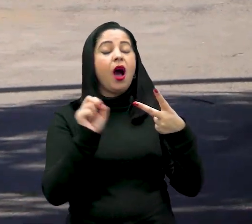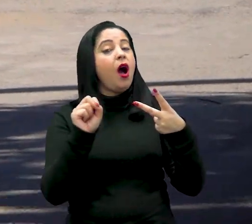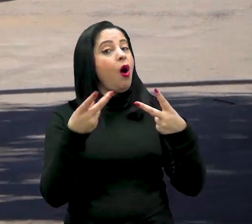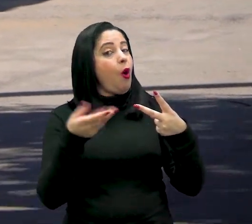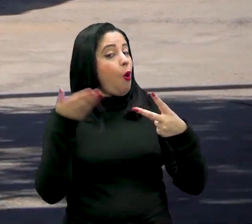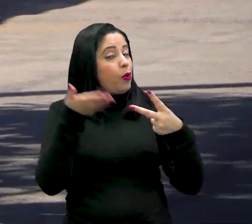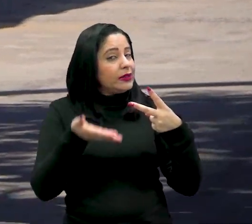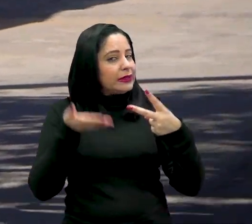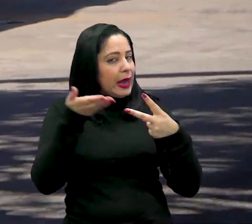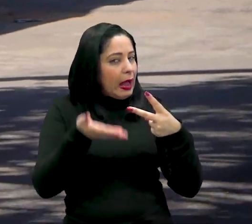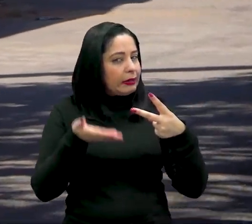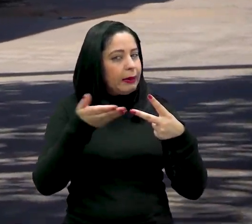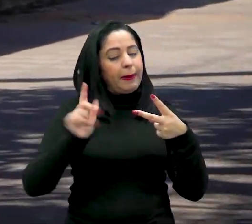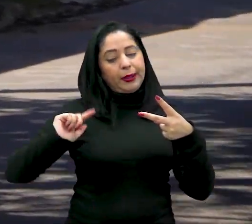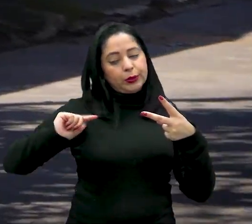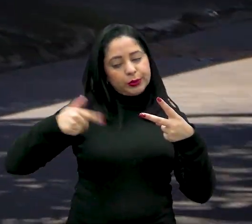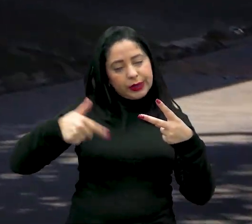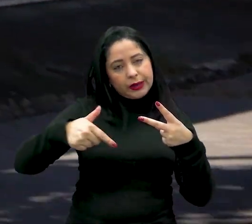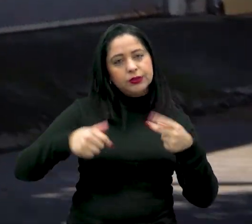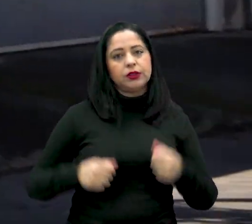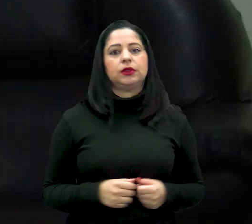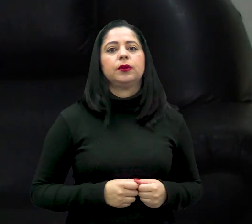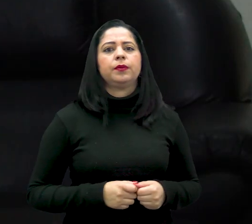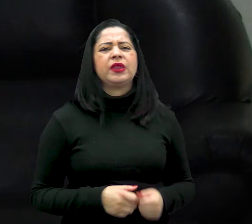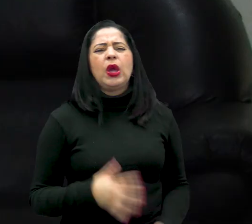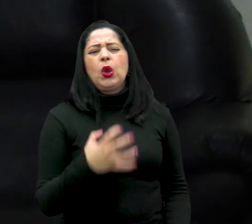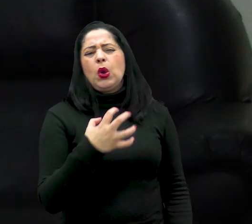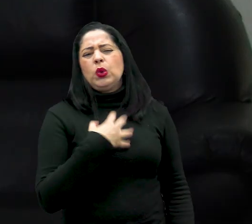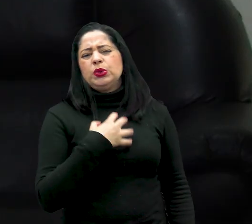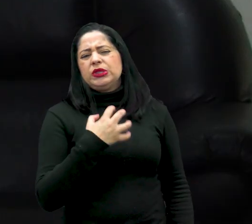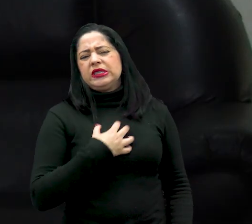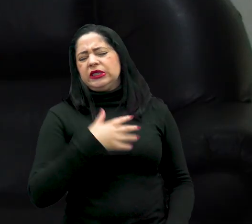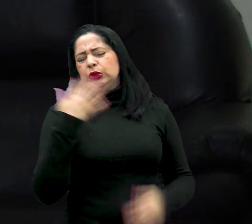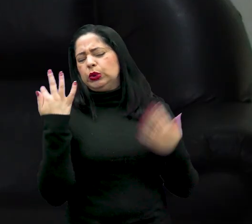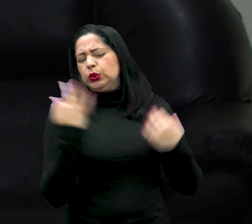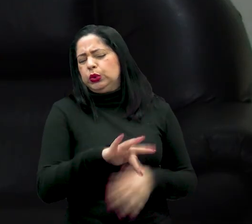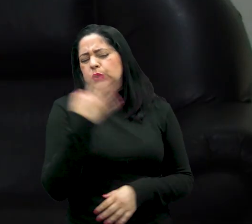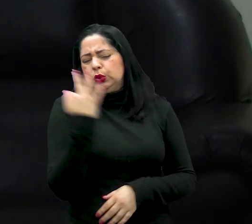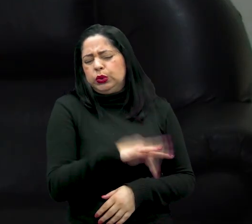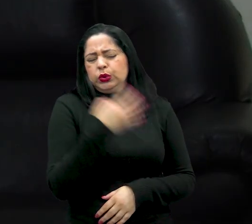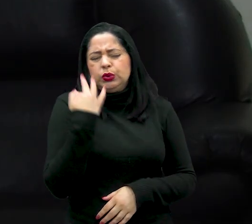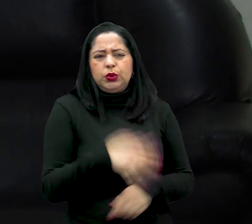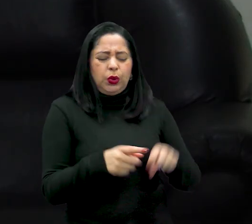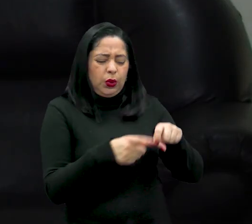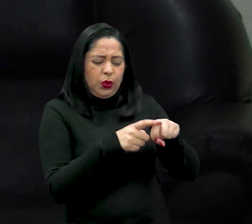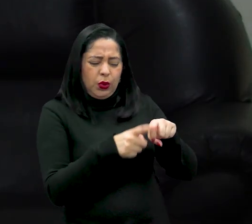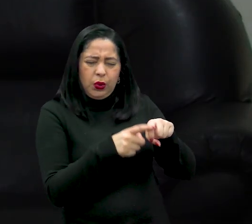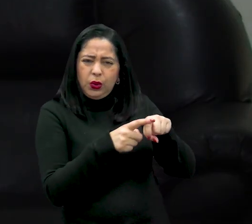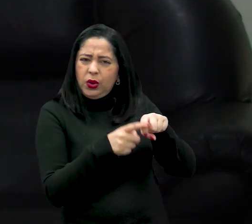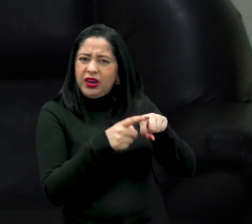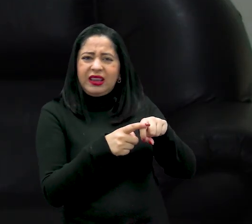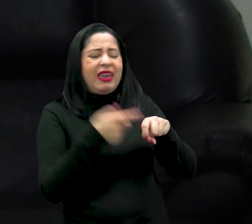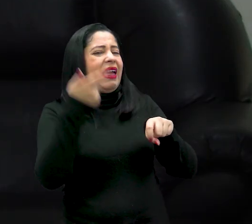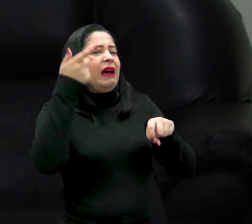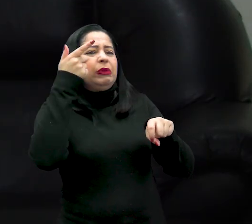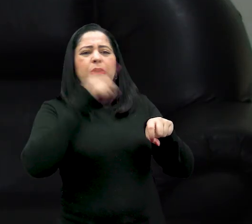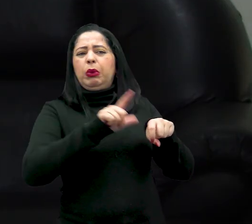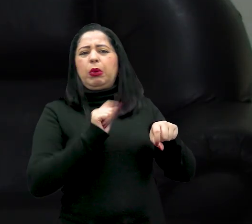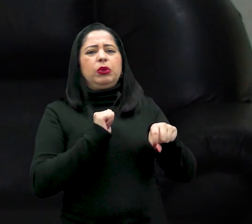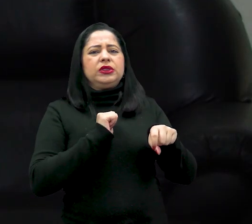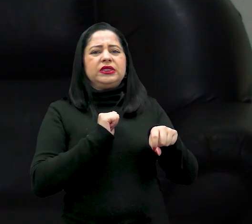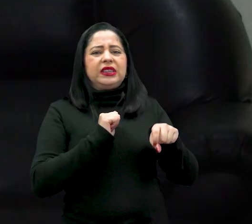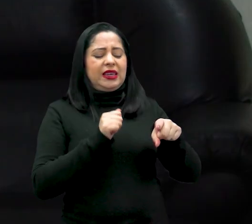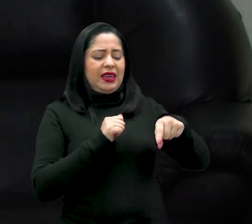tratamento, digamos, mais conservador. Eu senti muita dor, uma dor bem aguda no joelho, aonde eu não